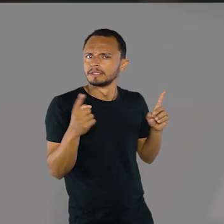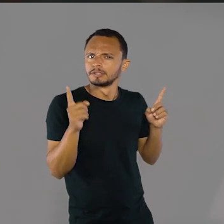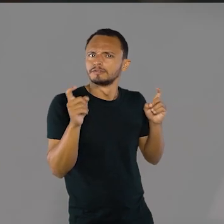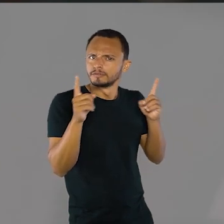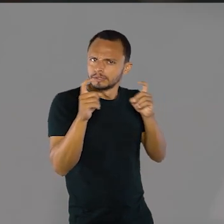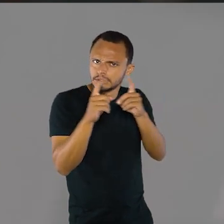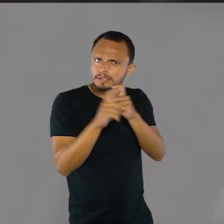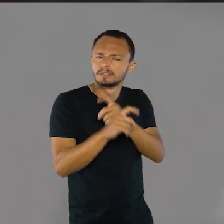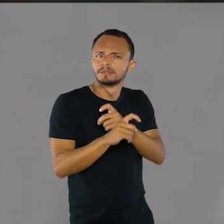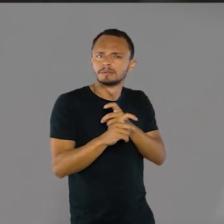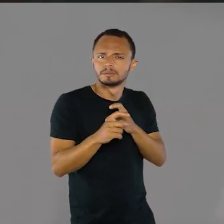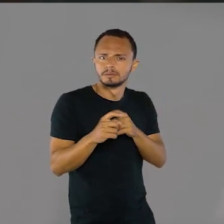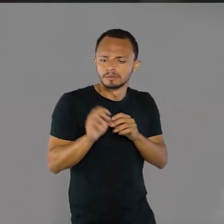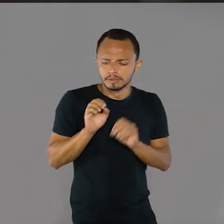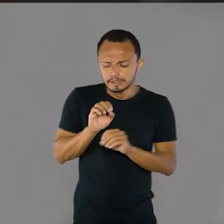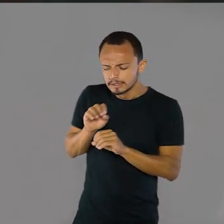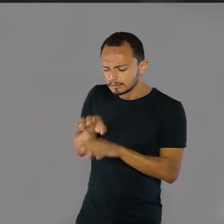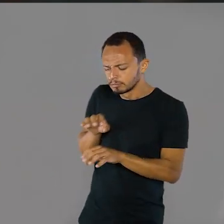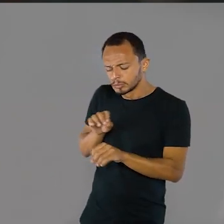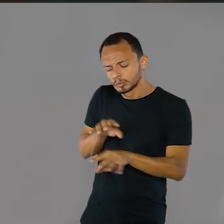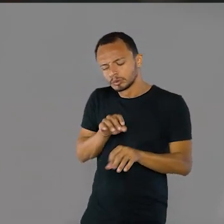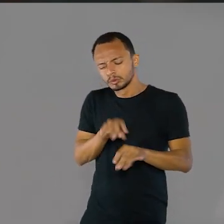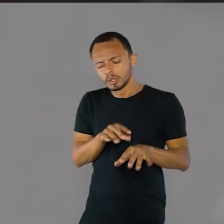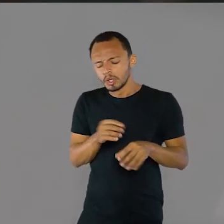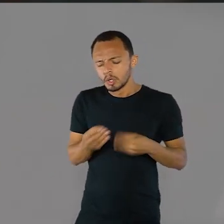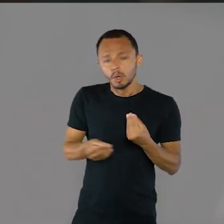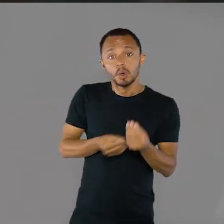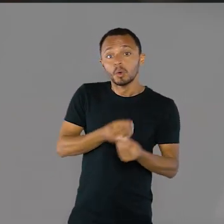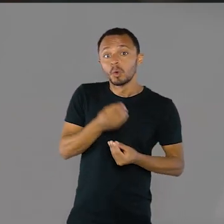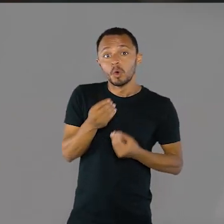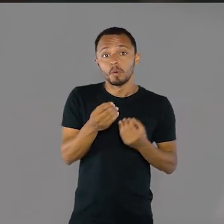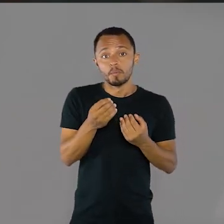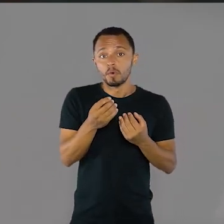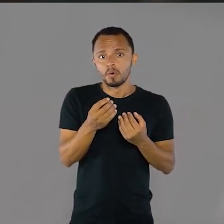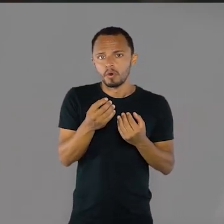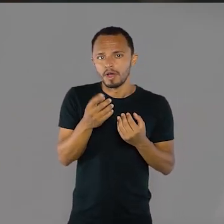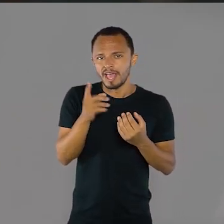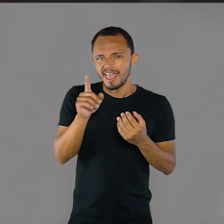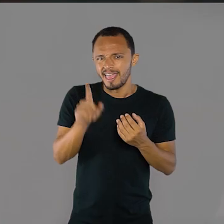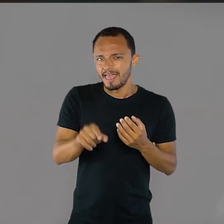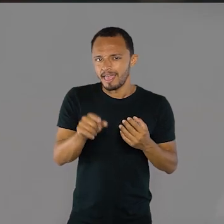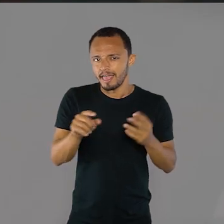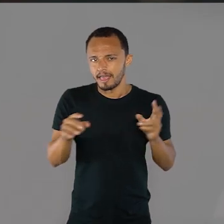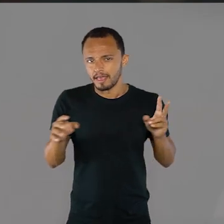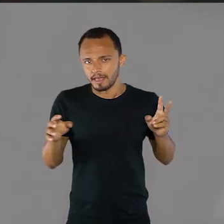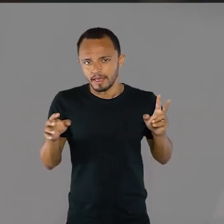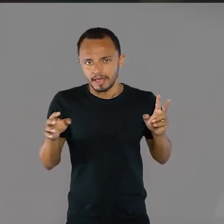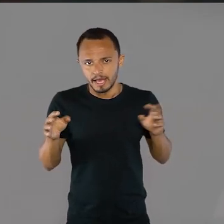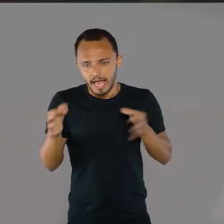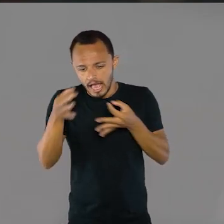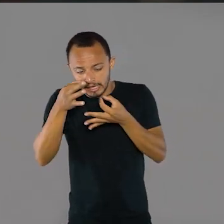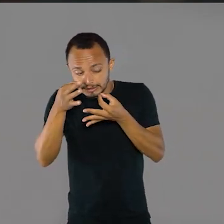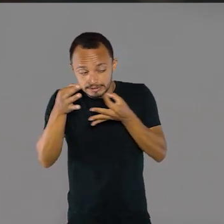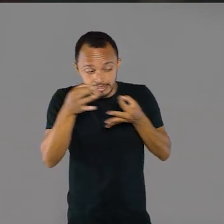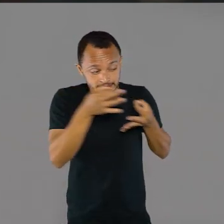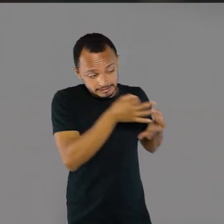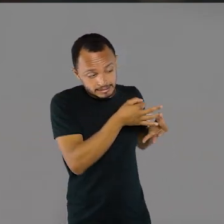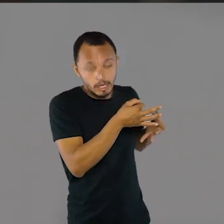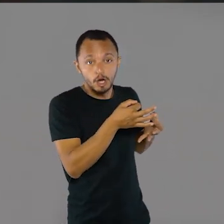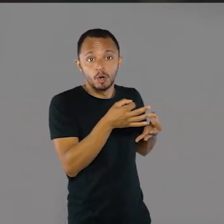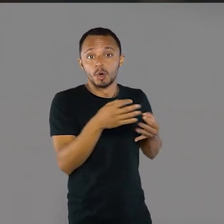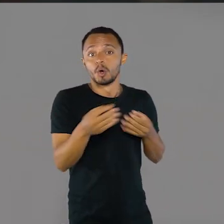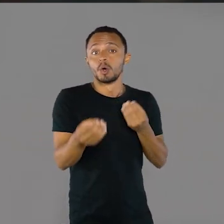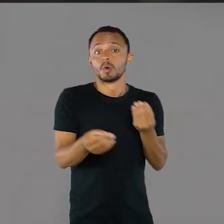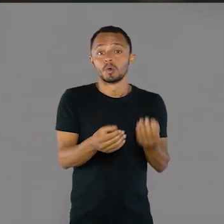como que nós desviamos a nossa atenção para questões que são realmente importantes e como que as crianças